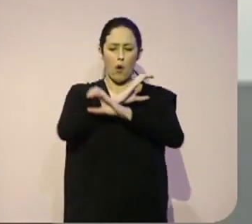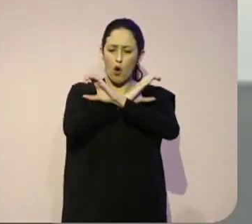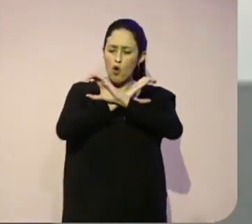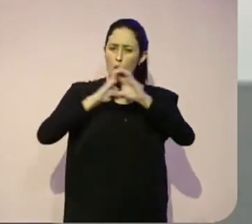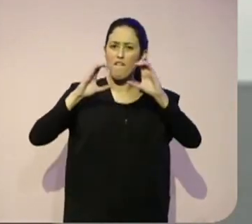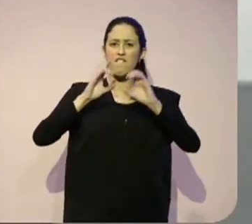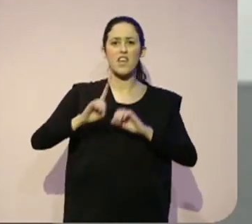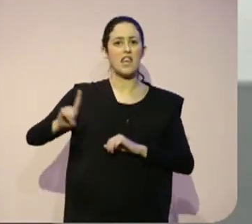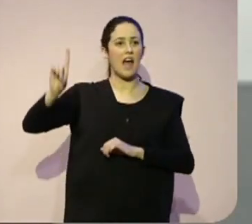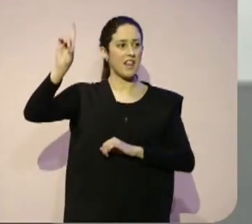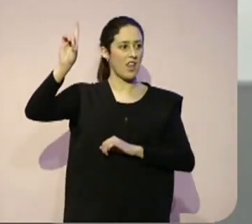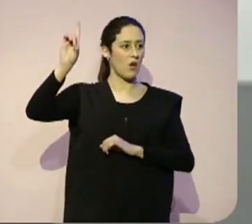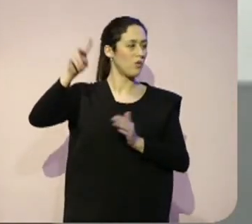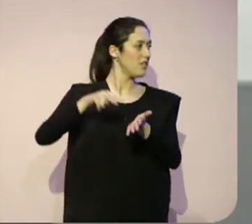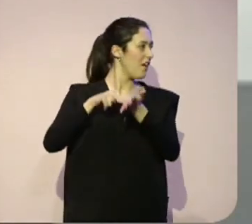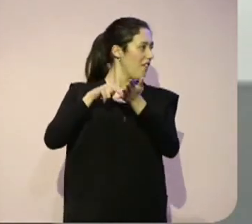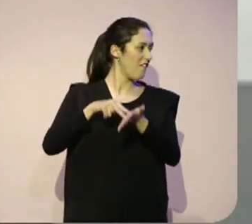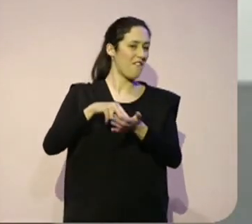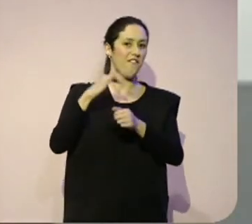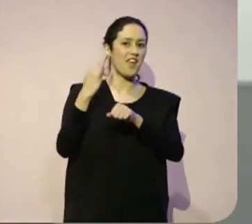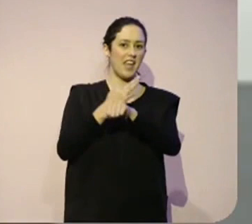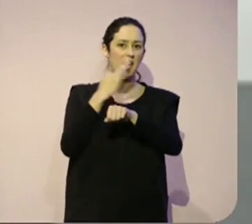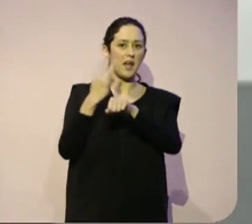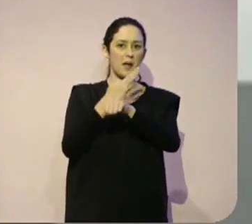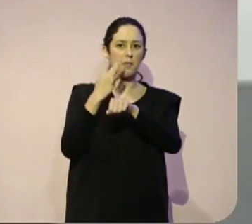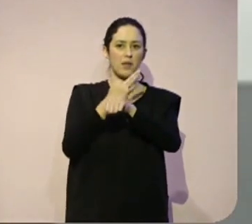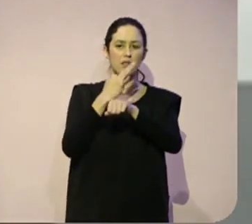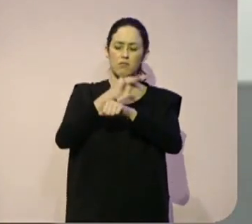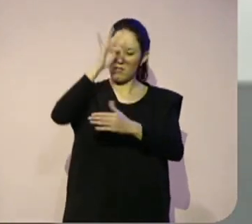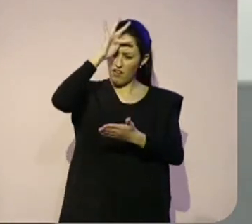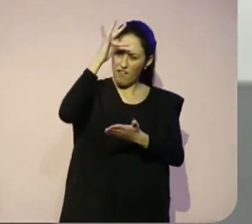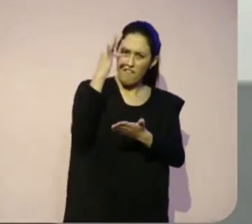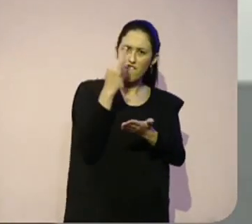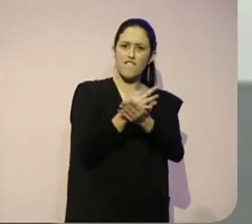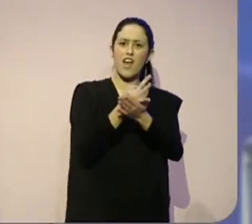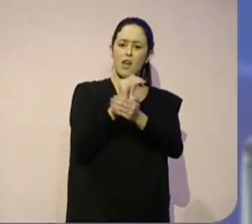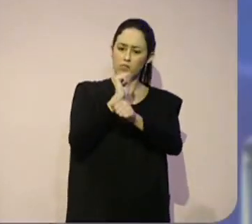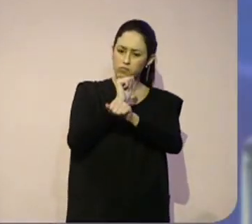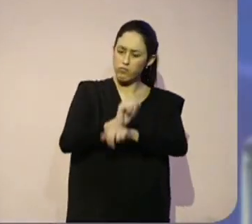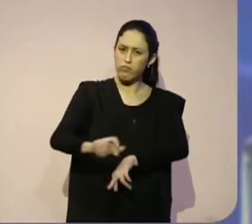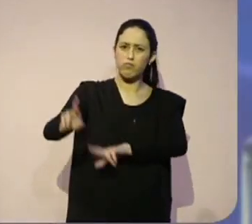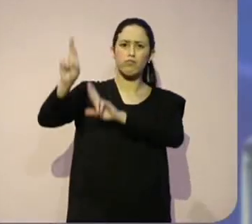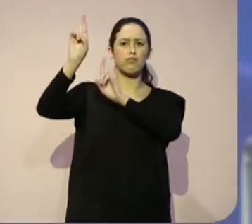me manter firme, resistindo em fé e perseverança.